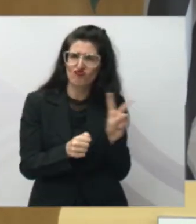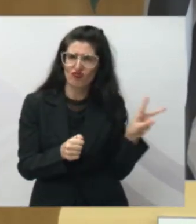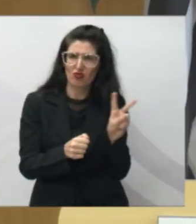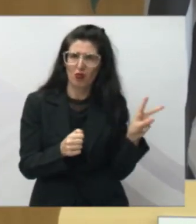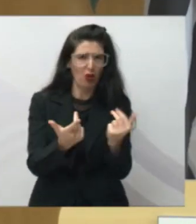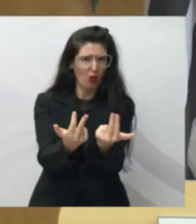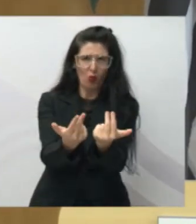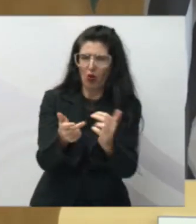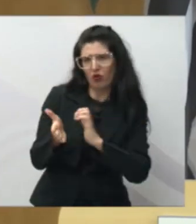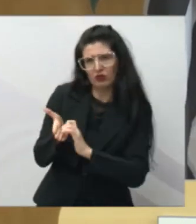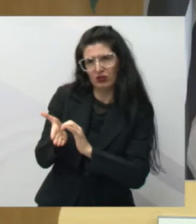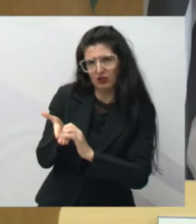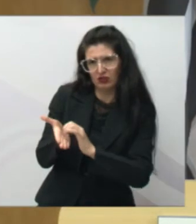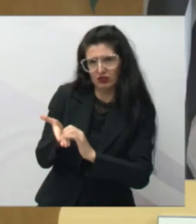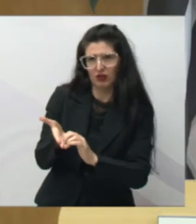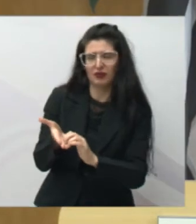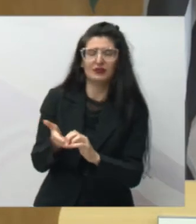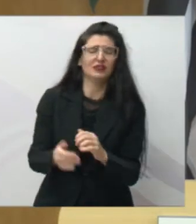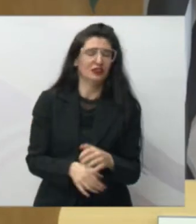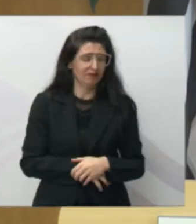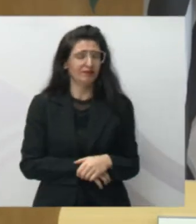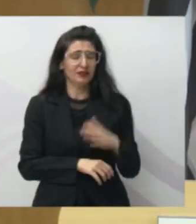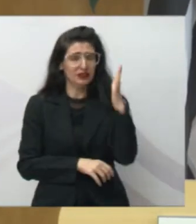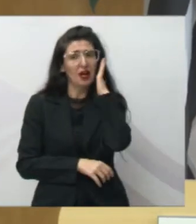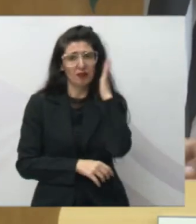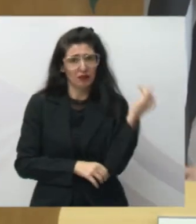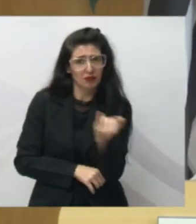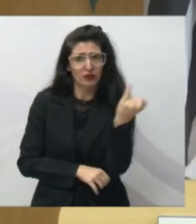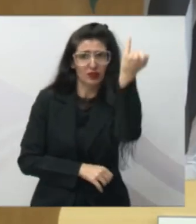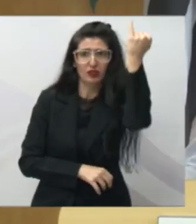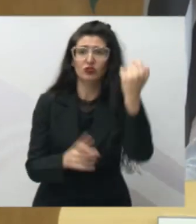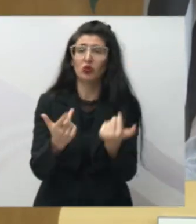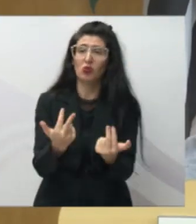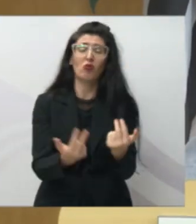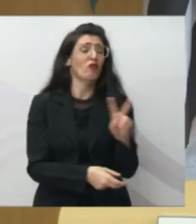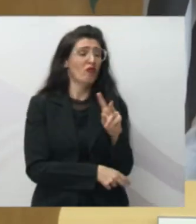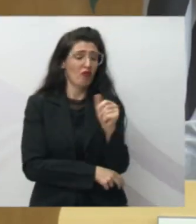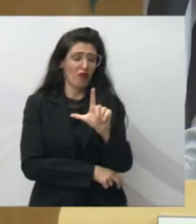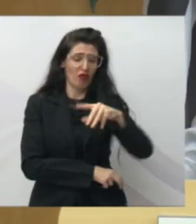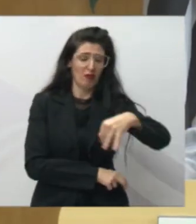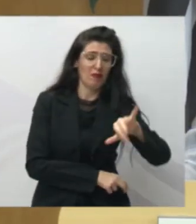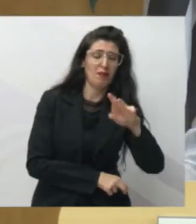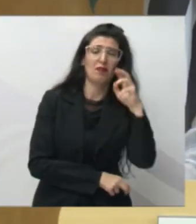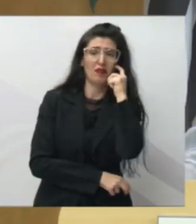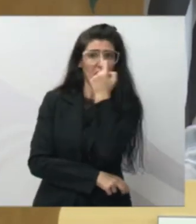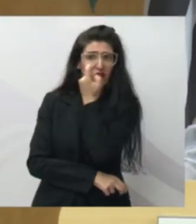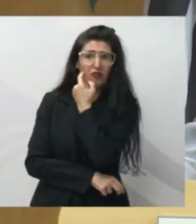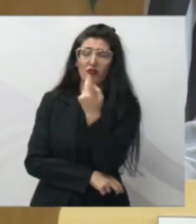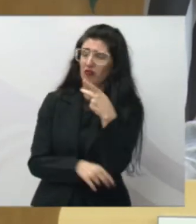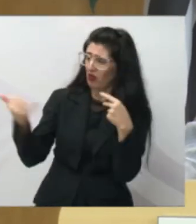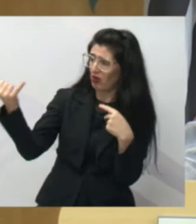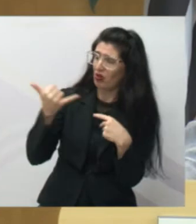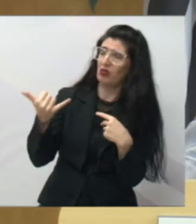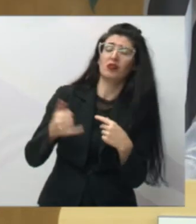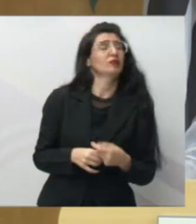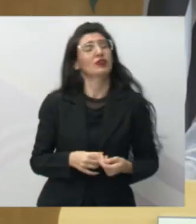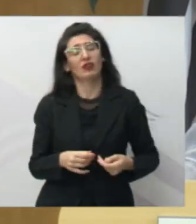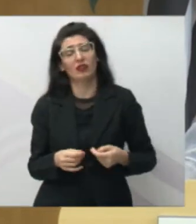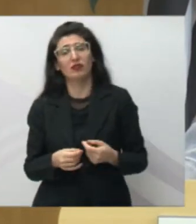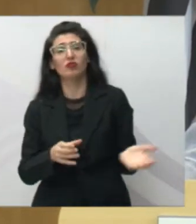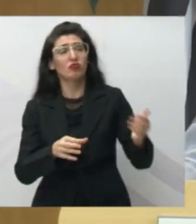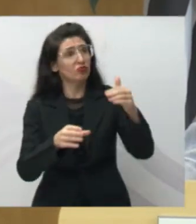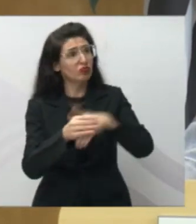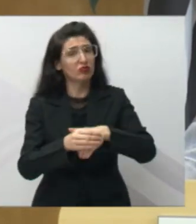vereador Valmir mencionou aqui. A gente votou, vai votar esse projeto, com certeza